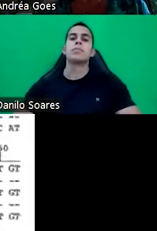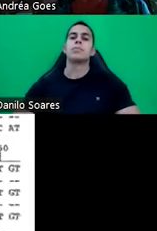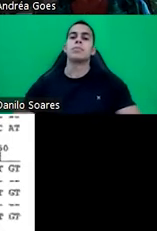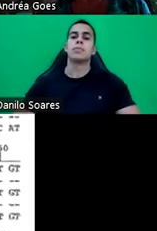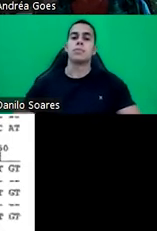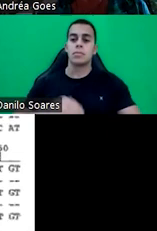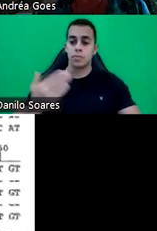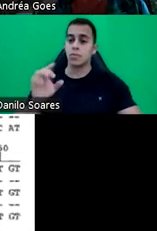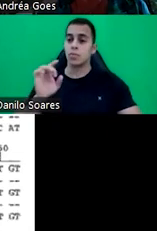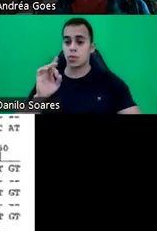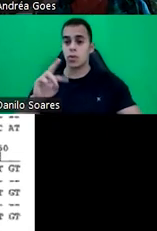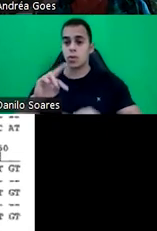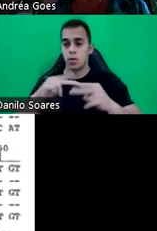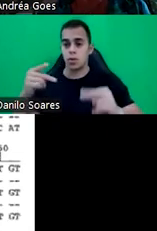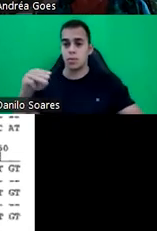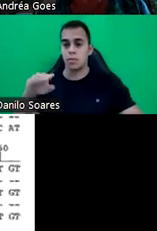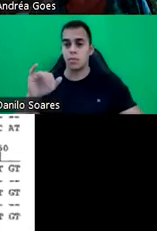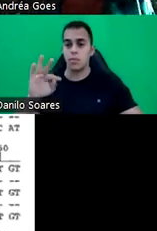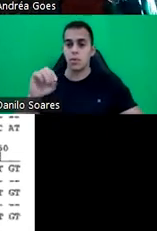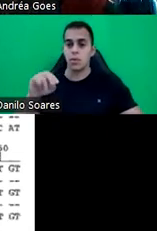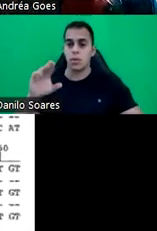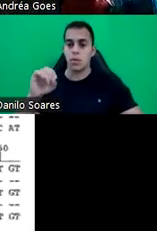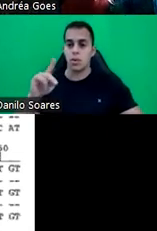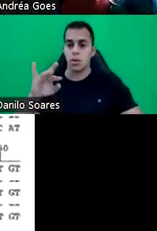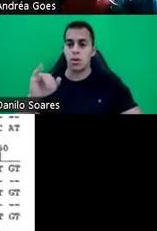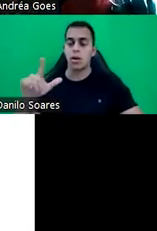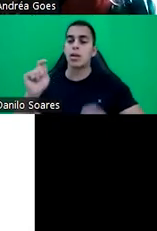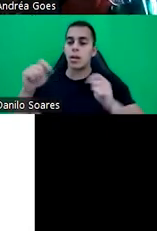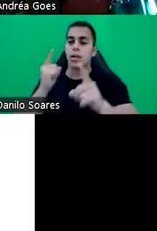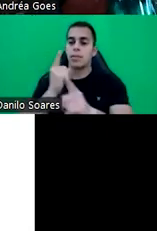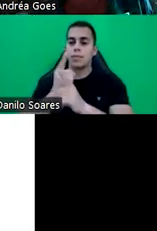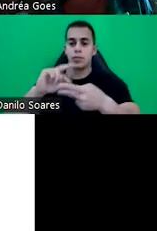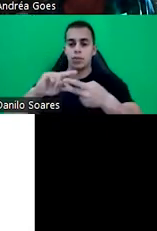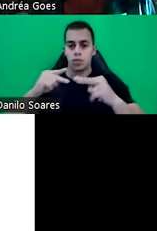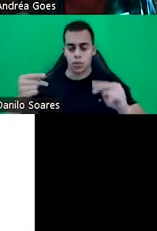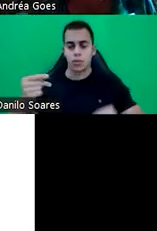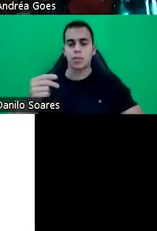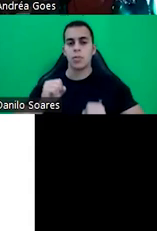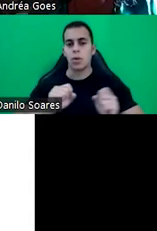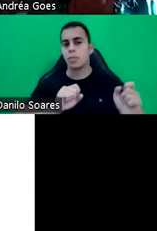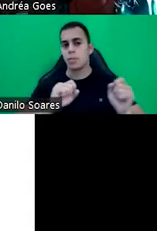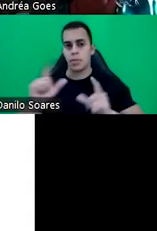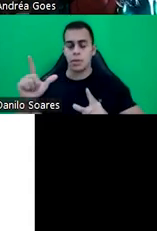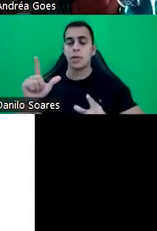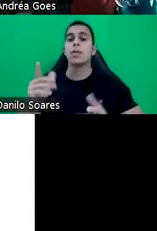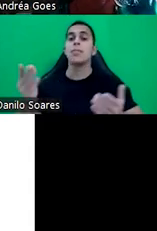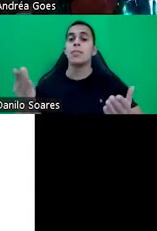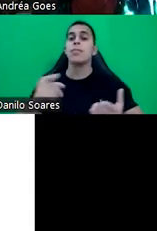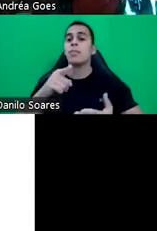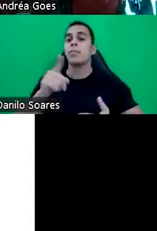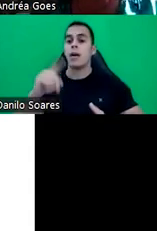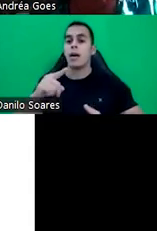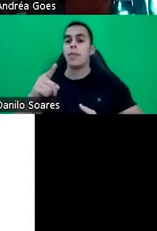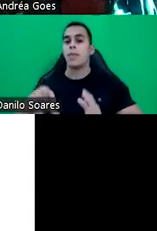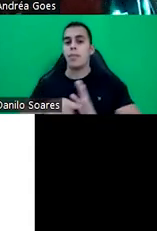mitocondrial que eu trago aqui em termos de identificação genética. Pode passar, Murilo, obrigada. E aqui, voltando para o Tempo e Vento, voltando